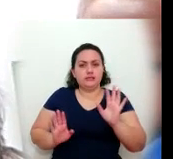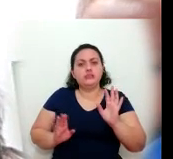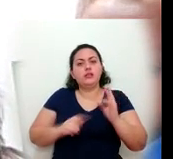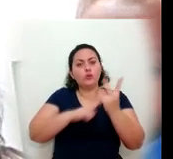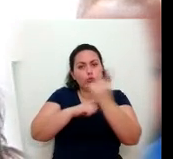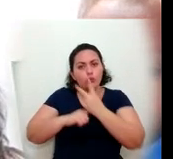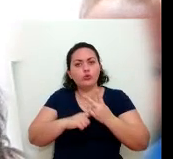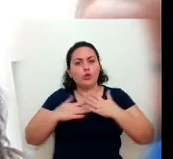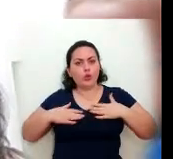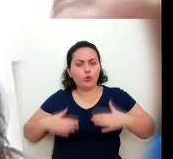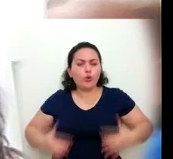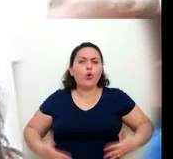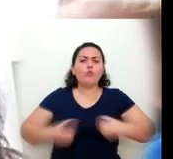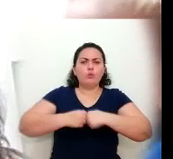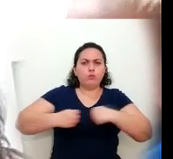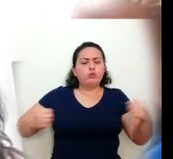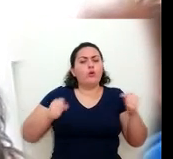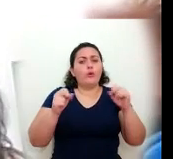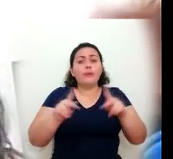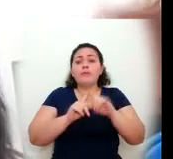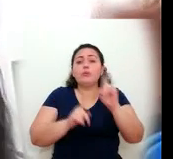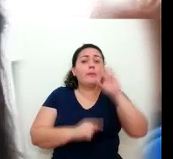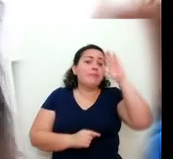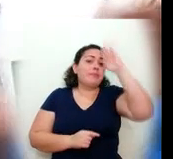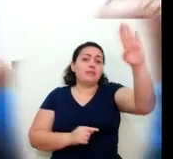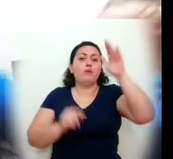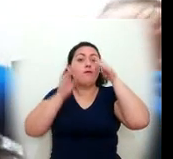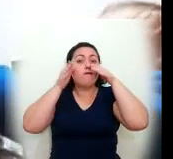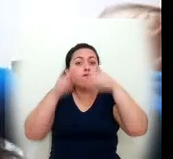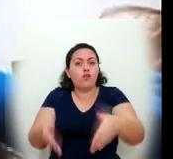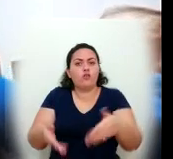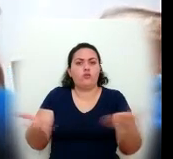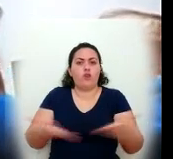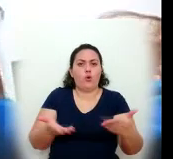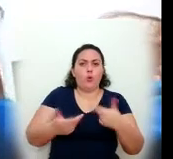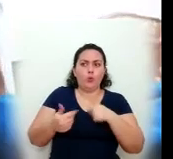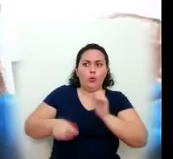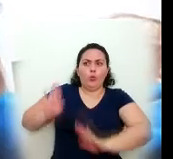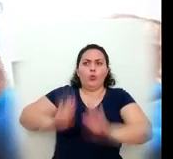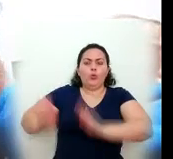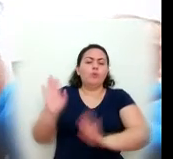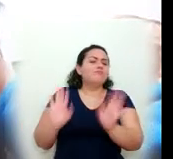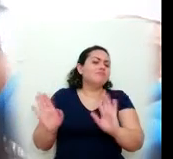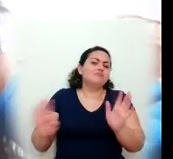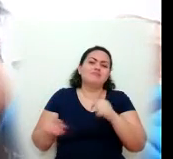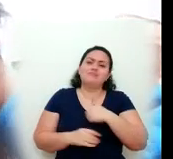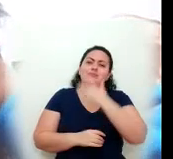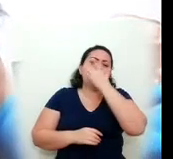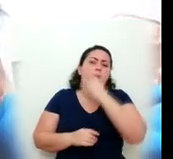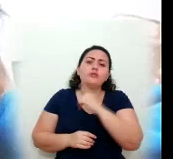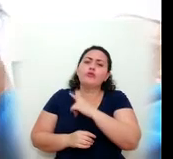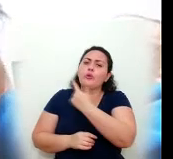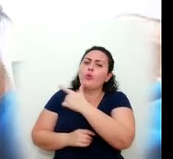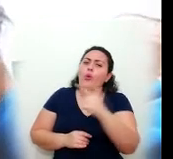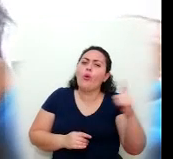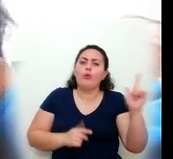ou ganho de peso seja um problema, mas talvez não é a principal, né? O foco que a gente deva ter nesse momento. Eu acho que a gente tem